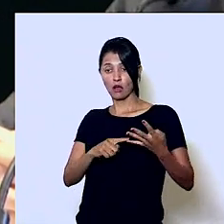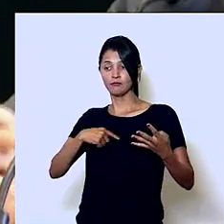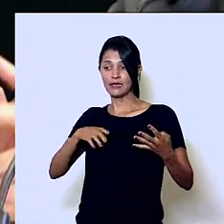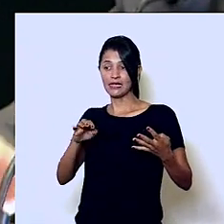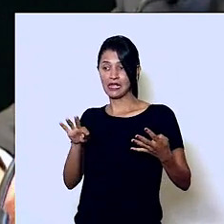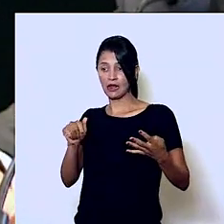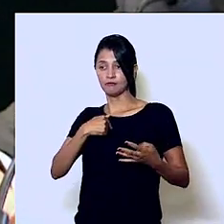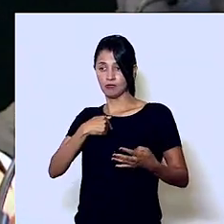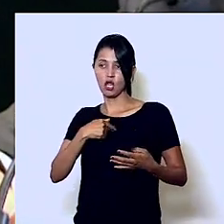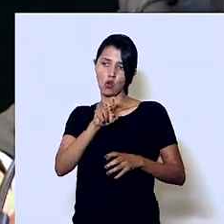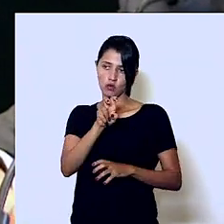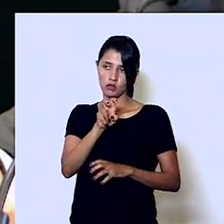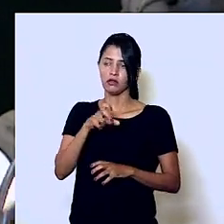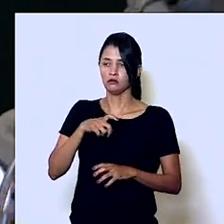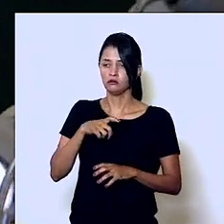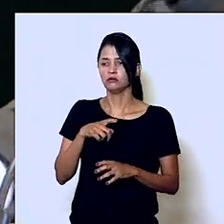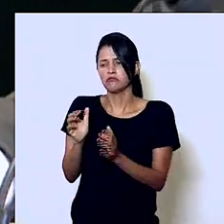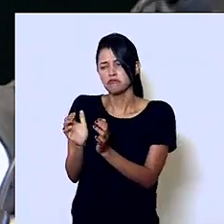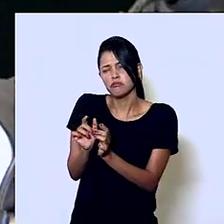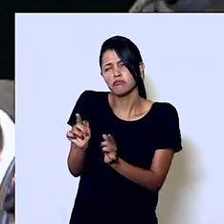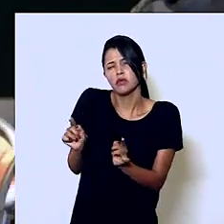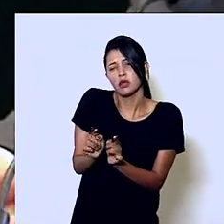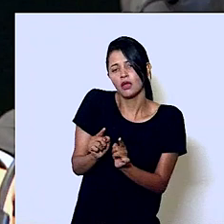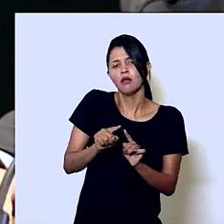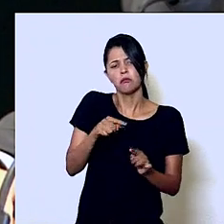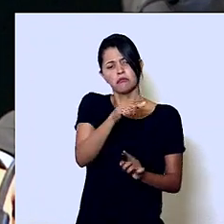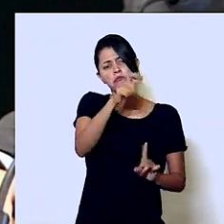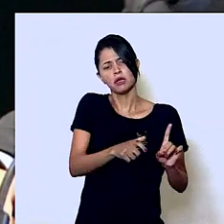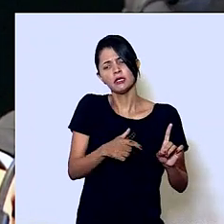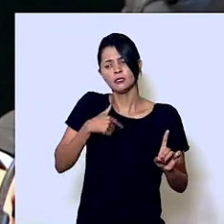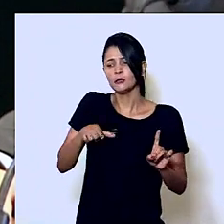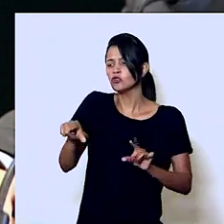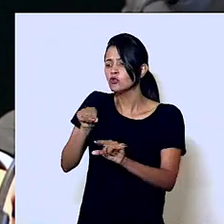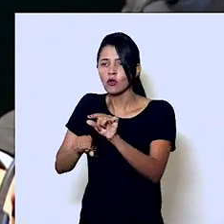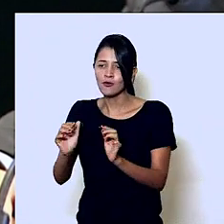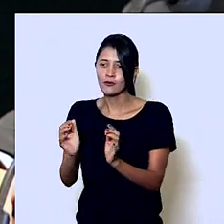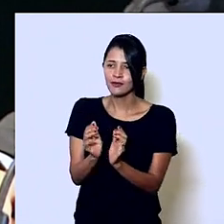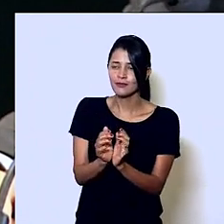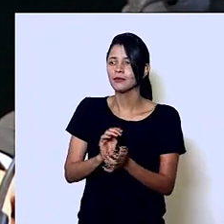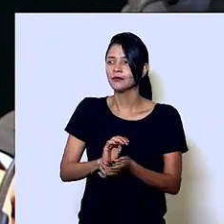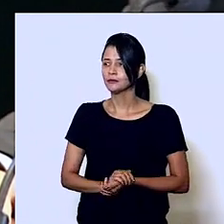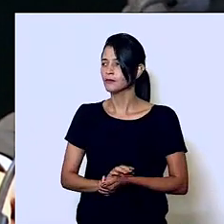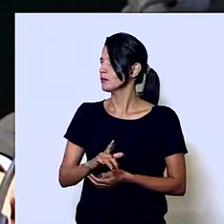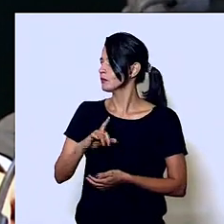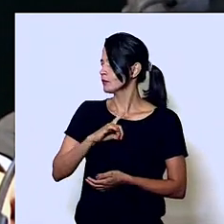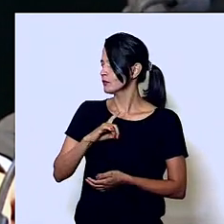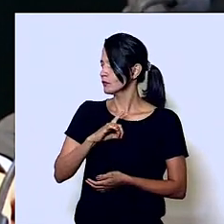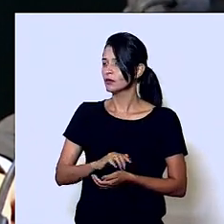fez questão, na composição daquela equipe, de ter pessoas que